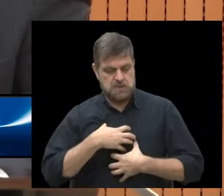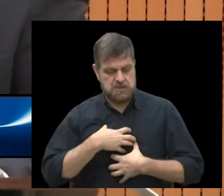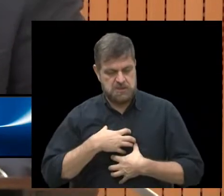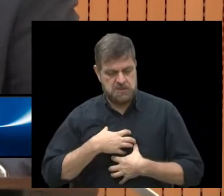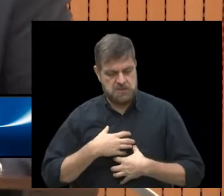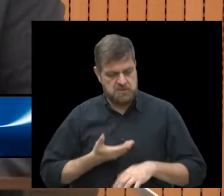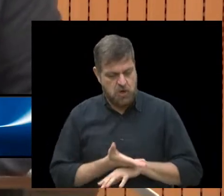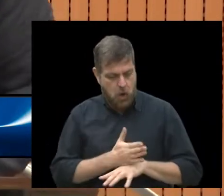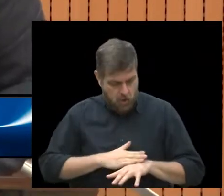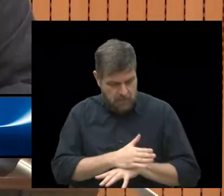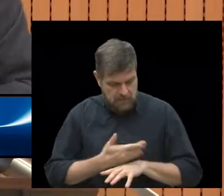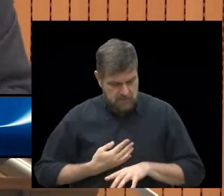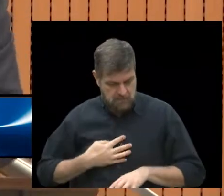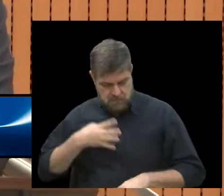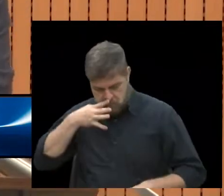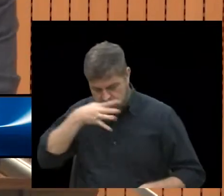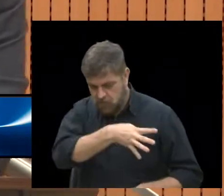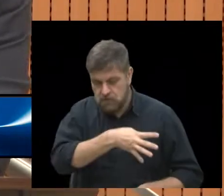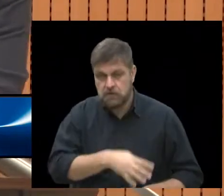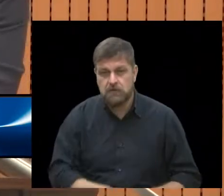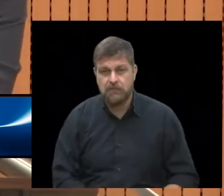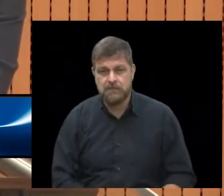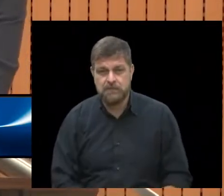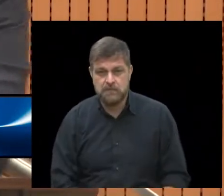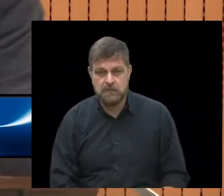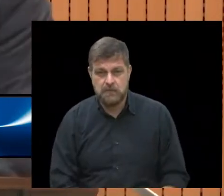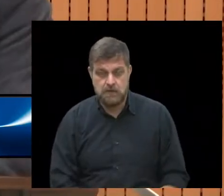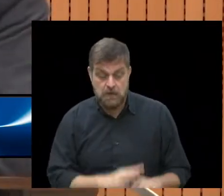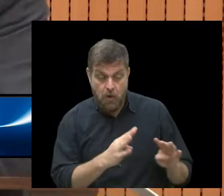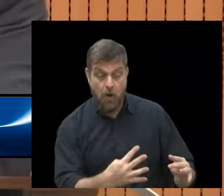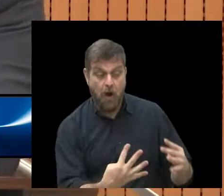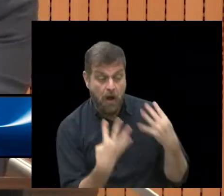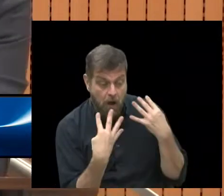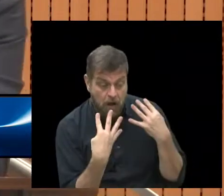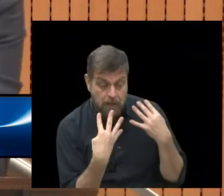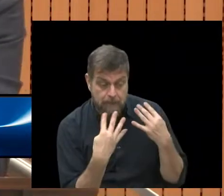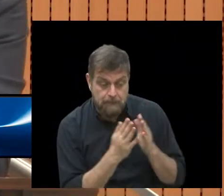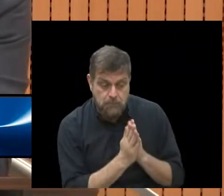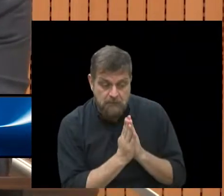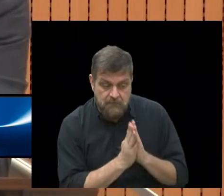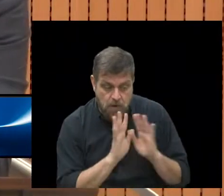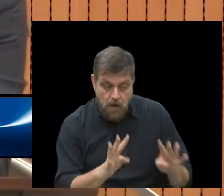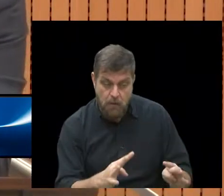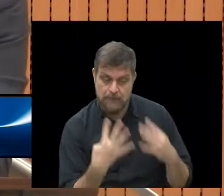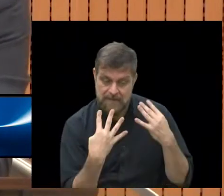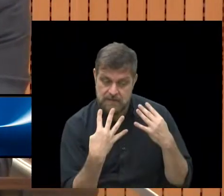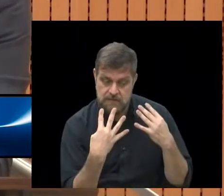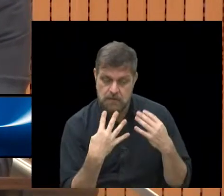carapuça, eu quero que preste bastante atenção agora, bastante atenção.